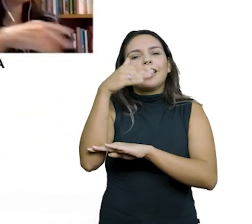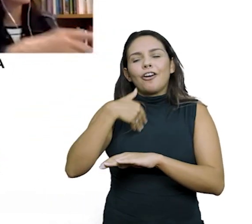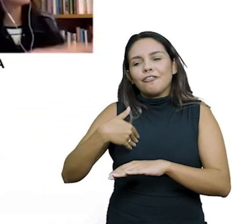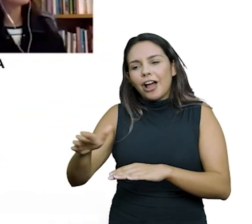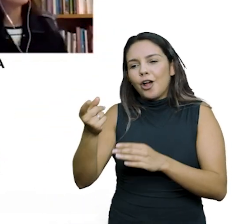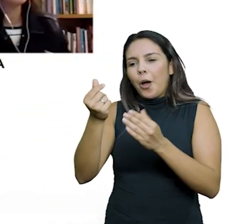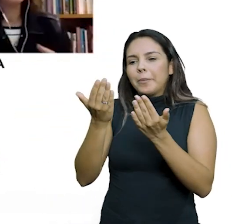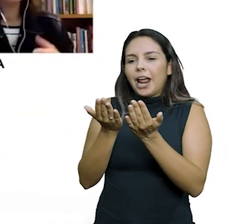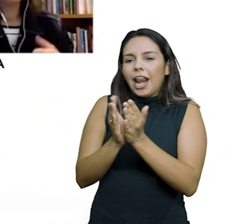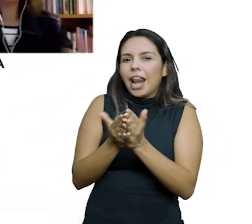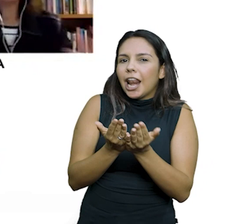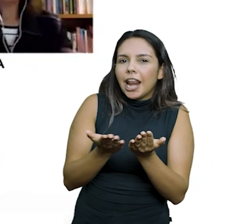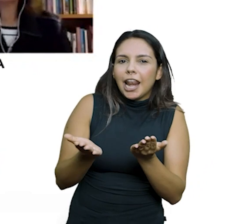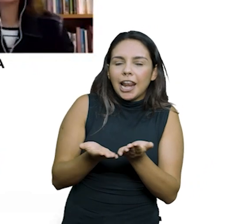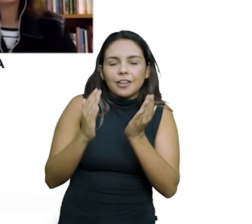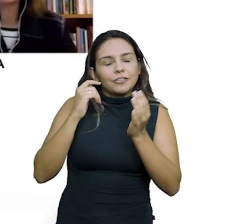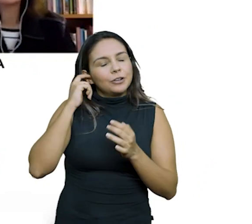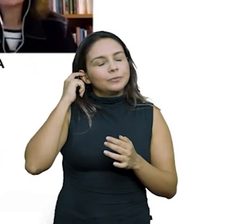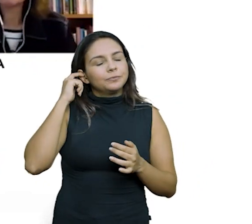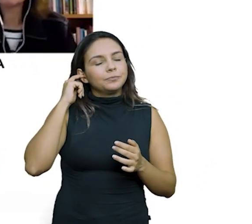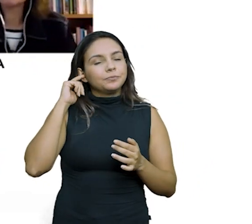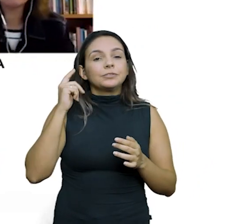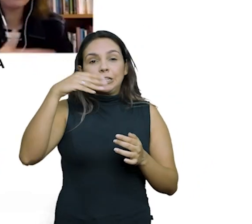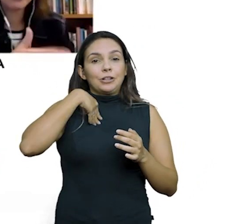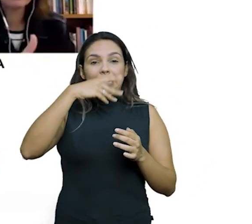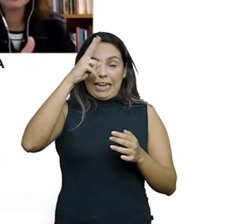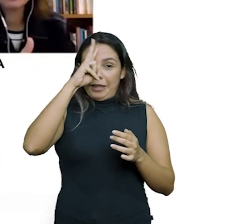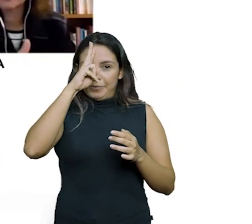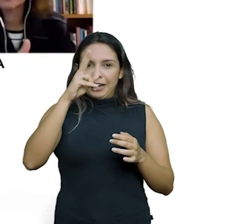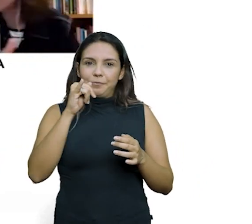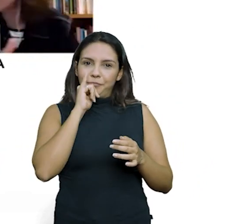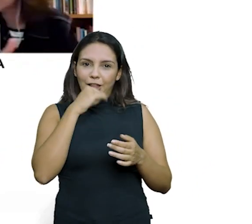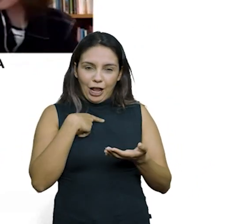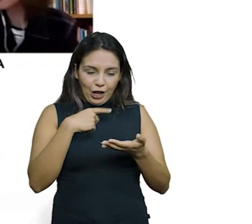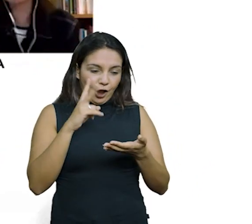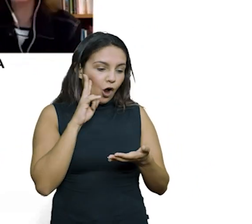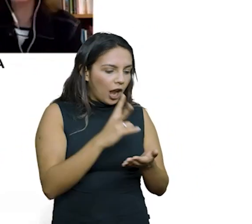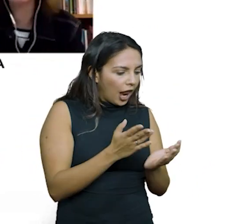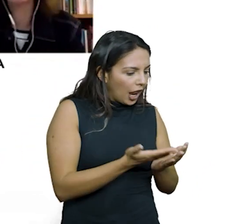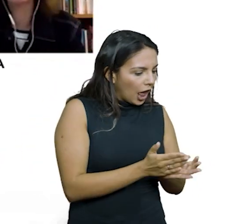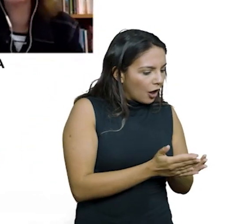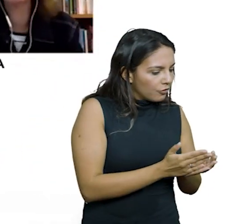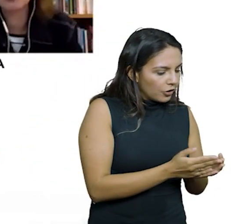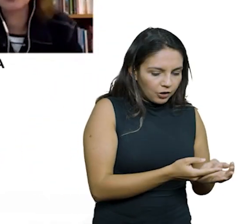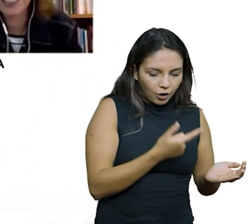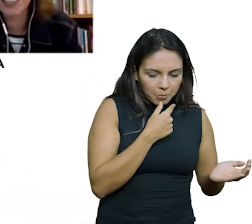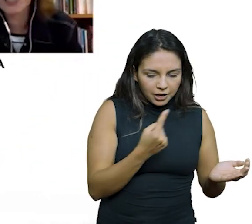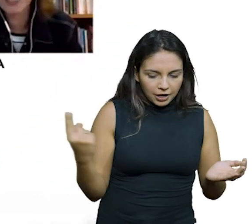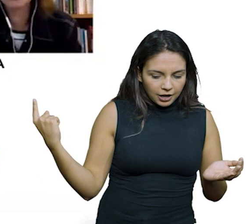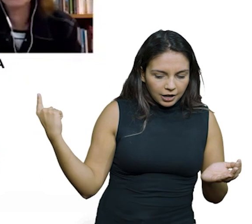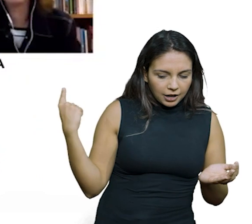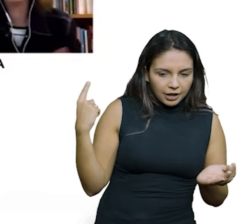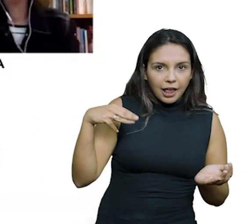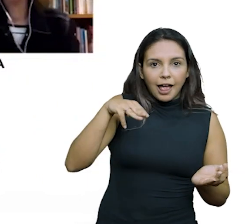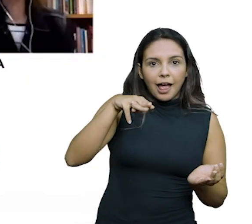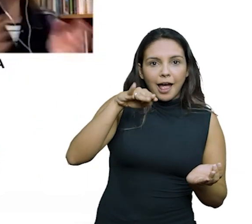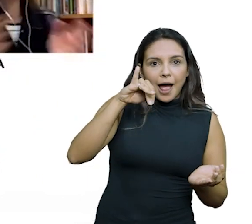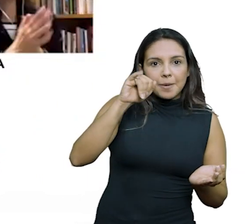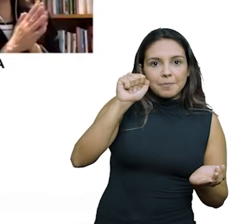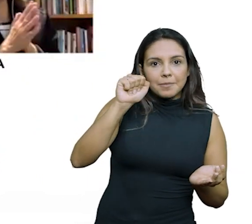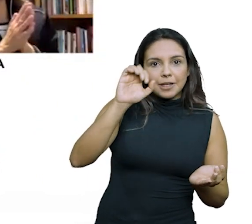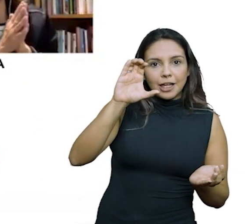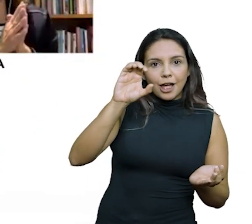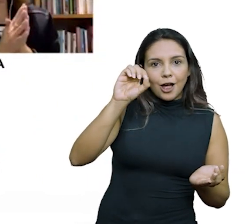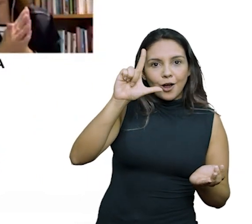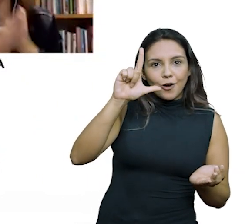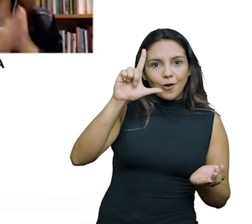livraria. Eu não esqueço, eu estava olhando os livros, quando eu virei, estava o Mia Couto aqui atrás de mim. E, meu Deus do